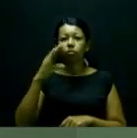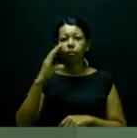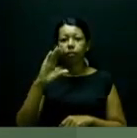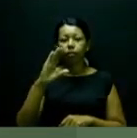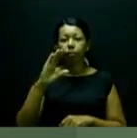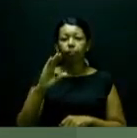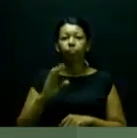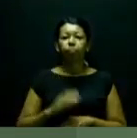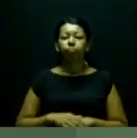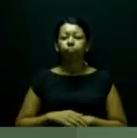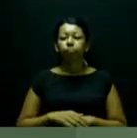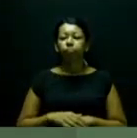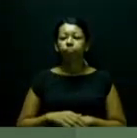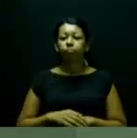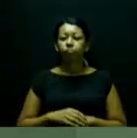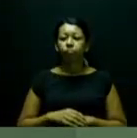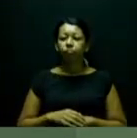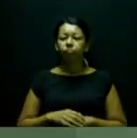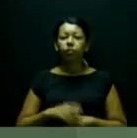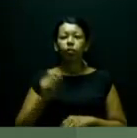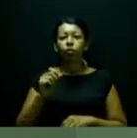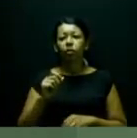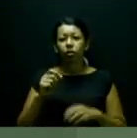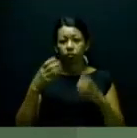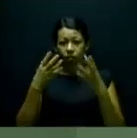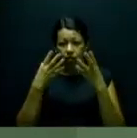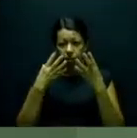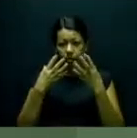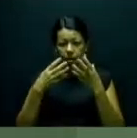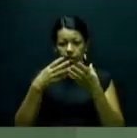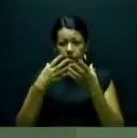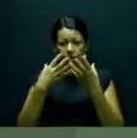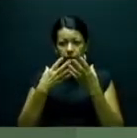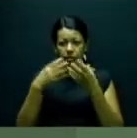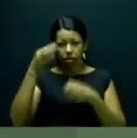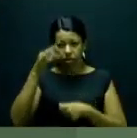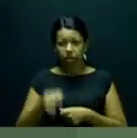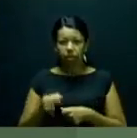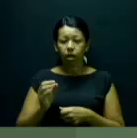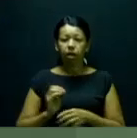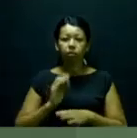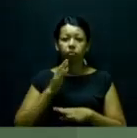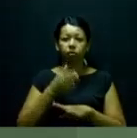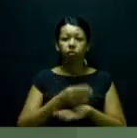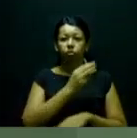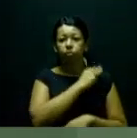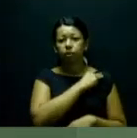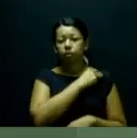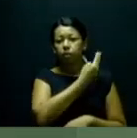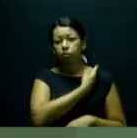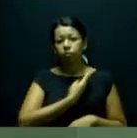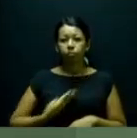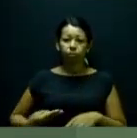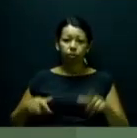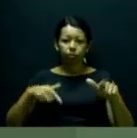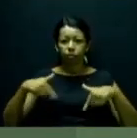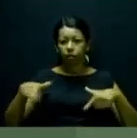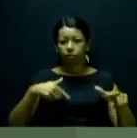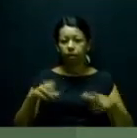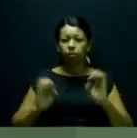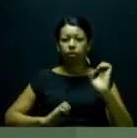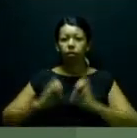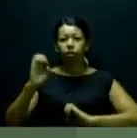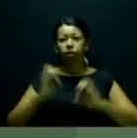Naquela oportunidade, o que foi acertado perante o Ministério Público do Trabalho é que a